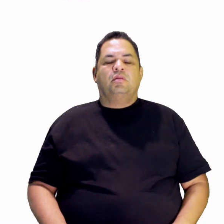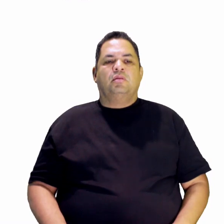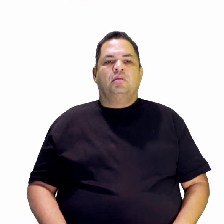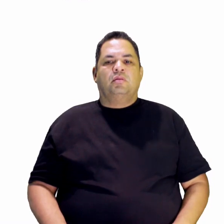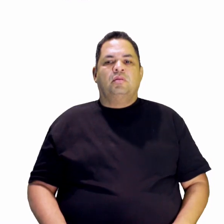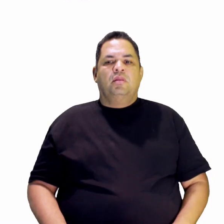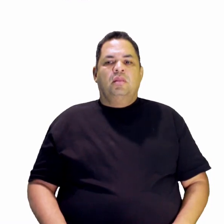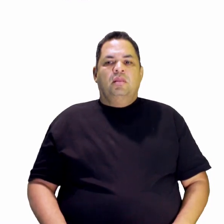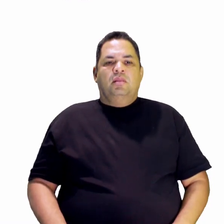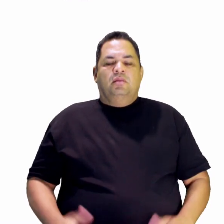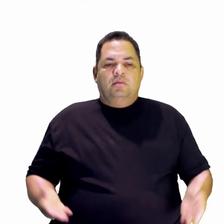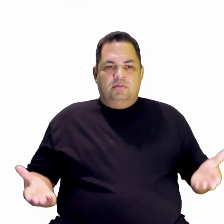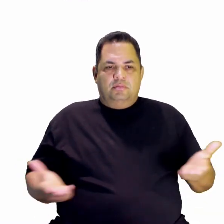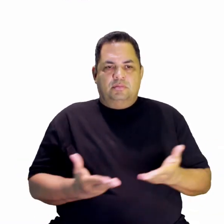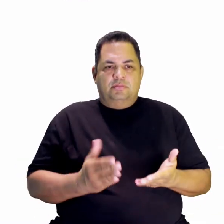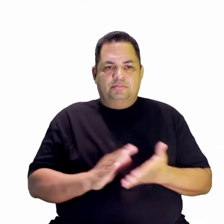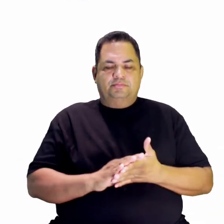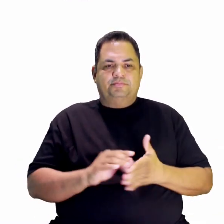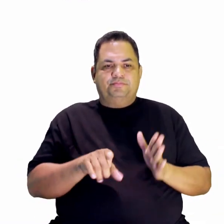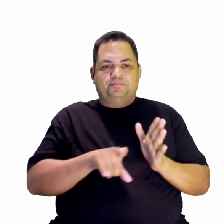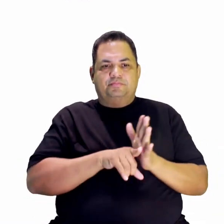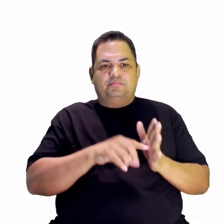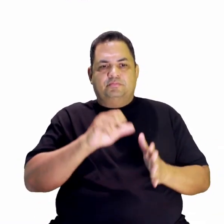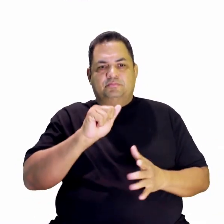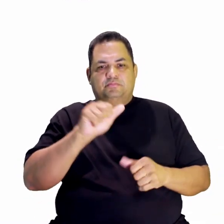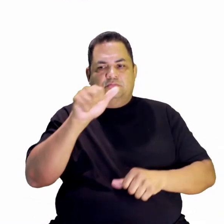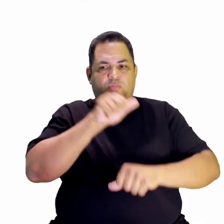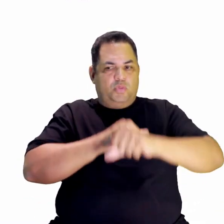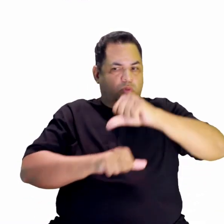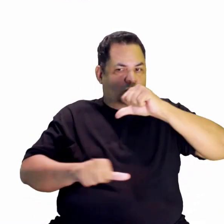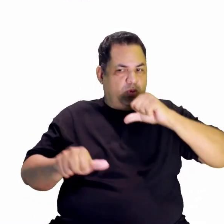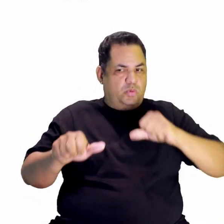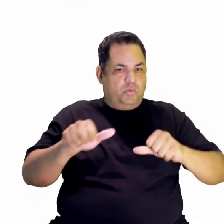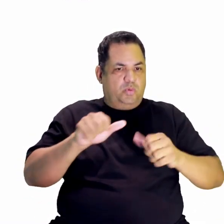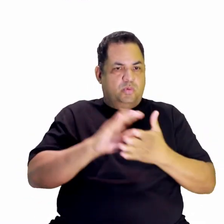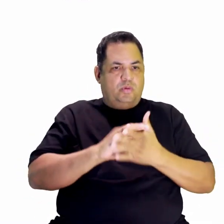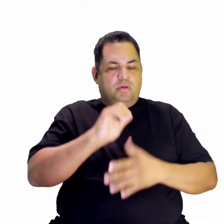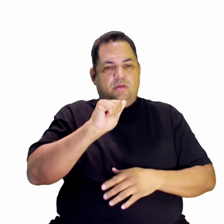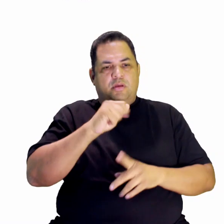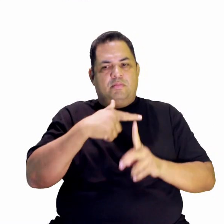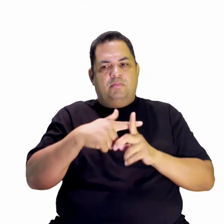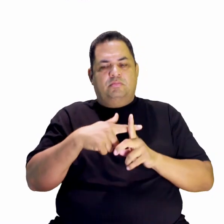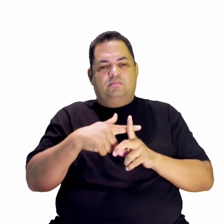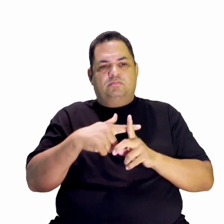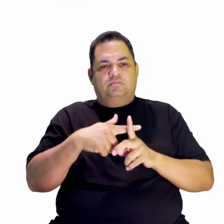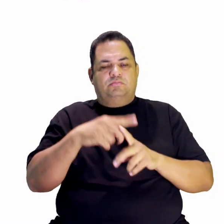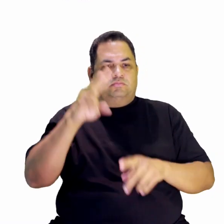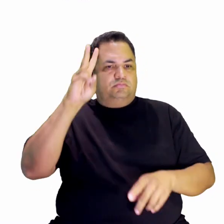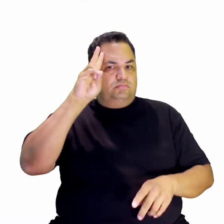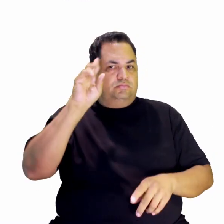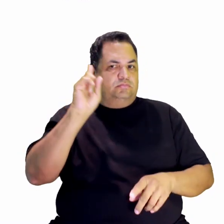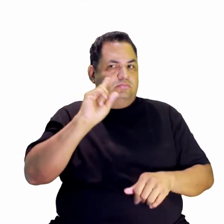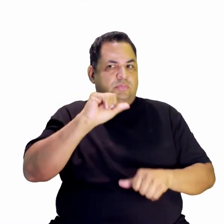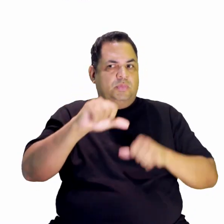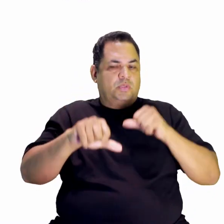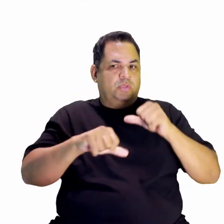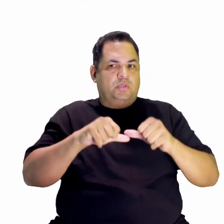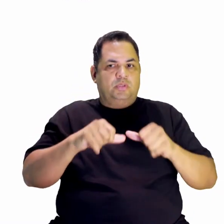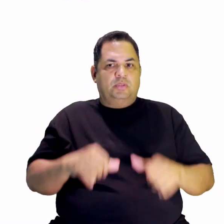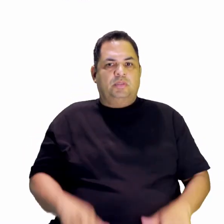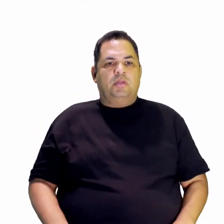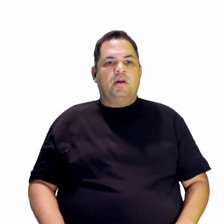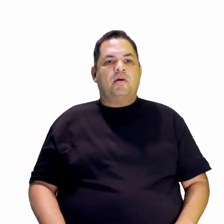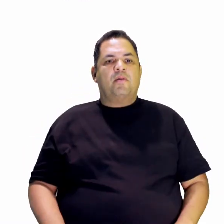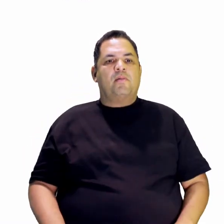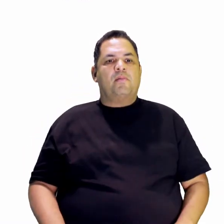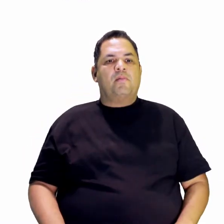final. Agora o menos A, 40, muda de lá, fica positivo, fica 40A positivo. Lembra que eu não mudei os dois de lado, eu mudei só